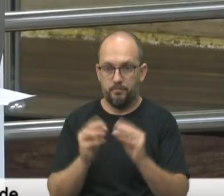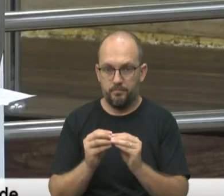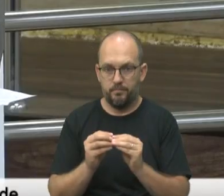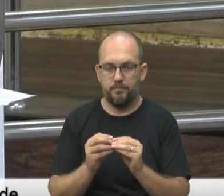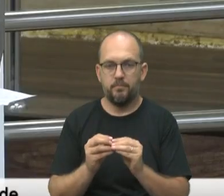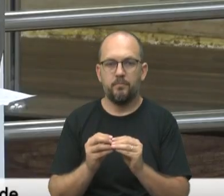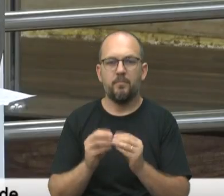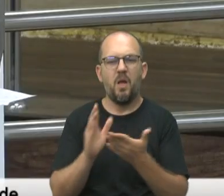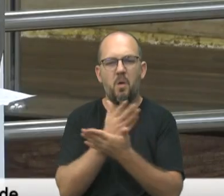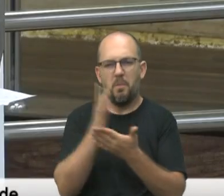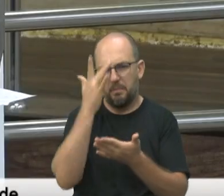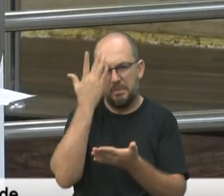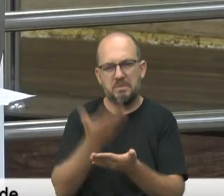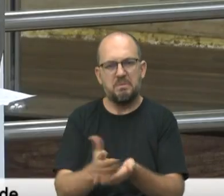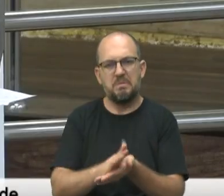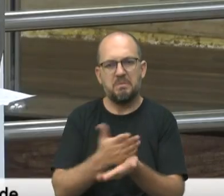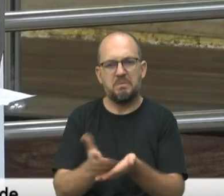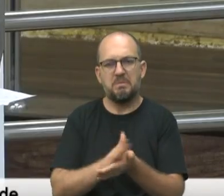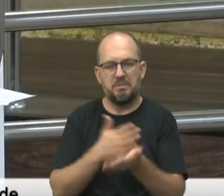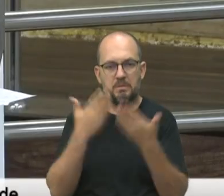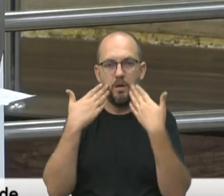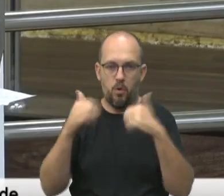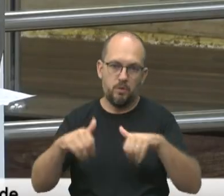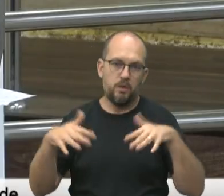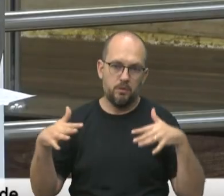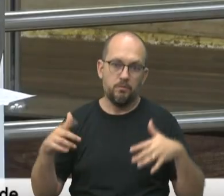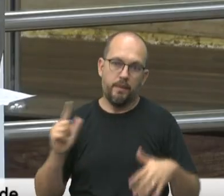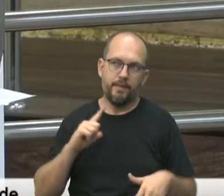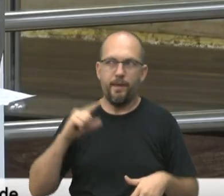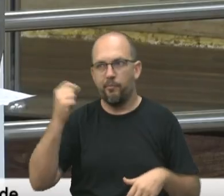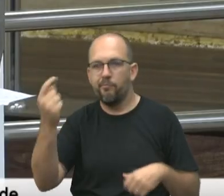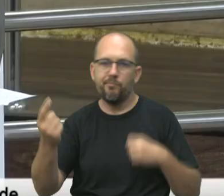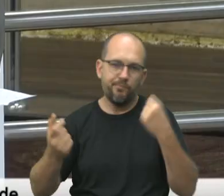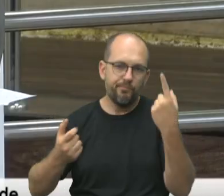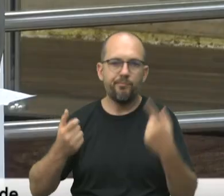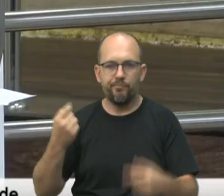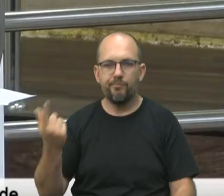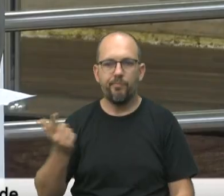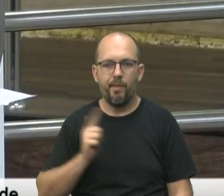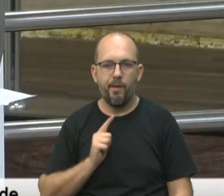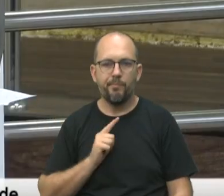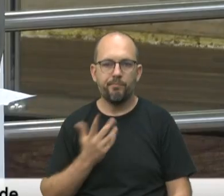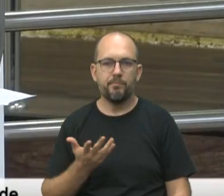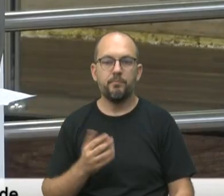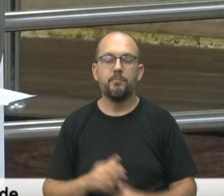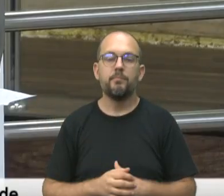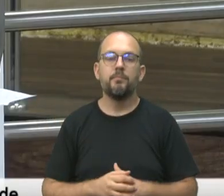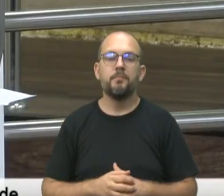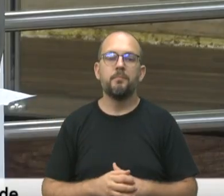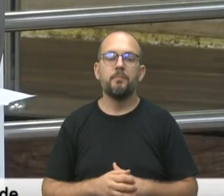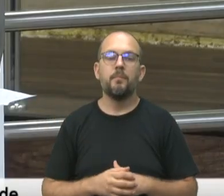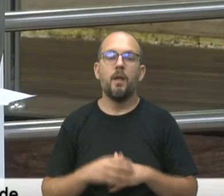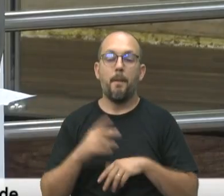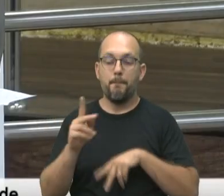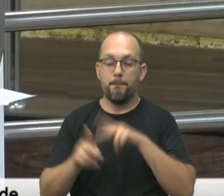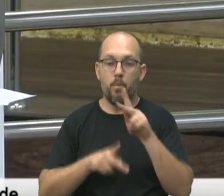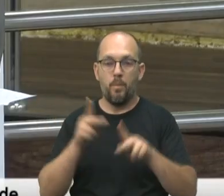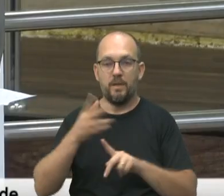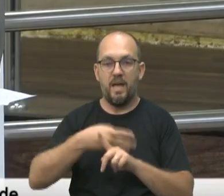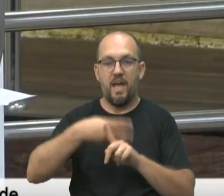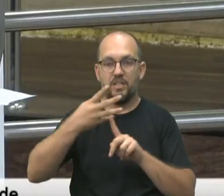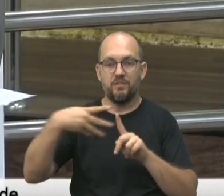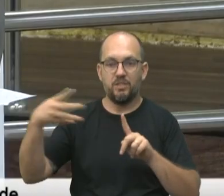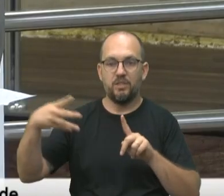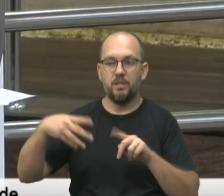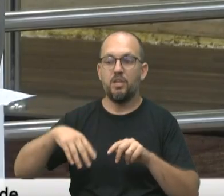com essa audiência, que certamente existirão. O avanço da população LGBT não tira nada de